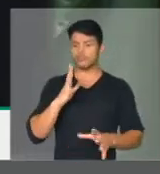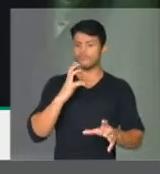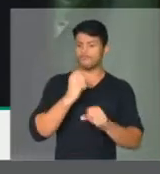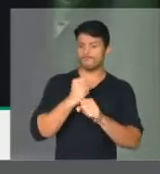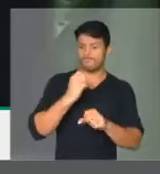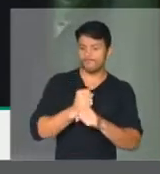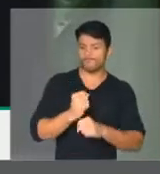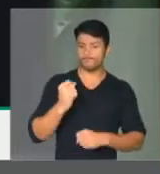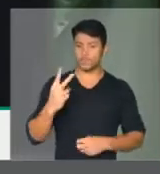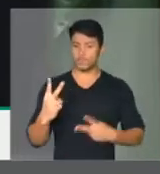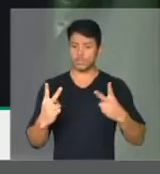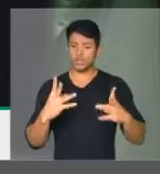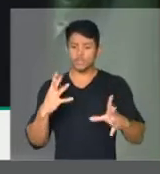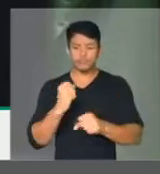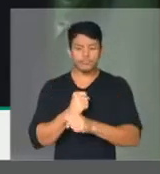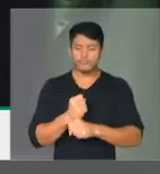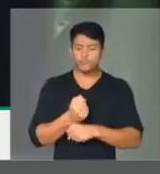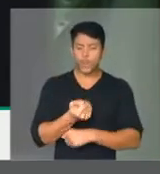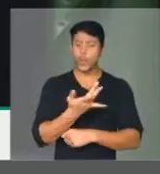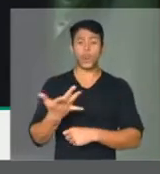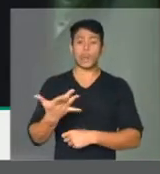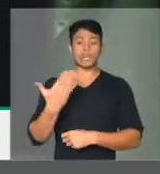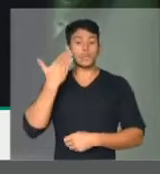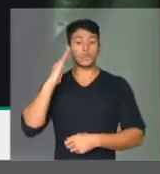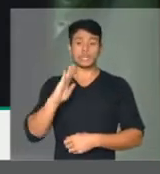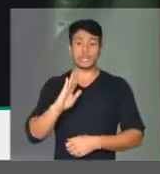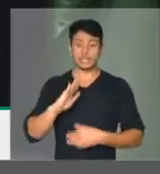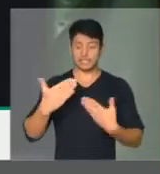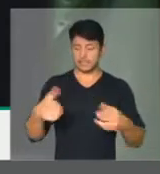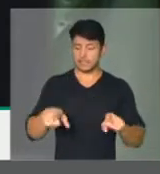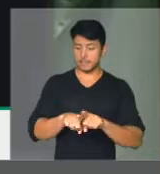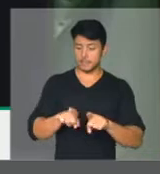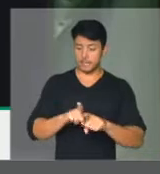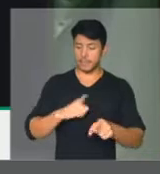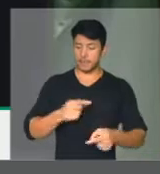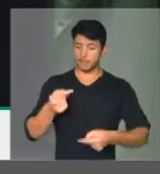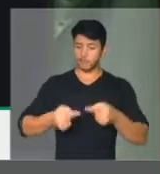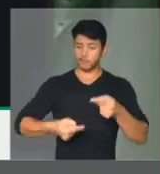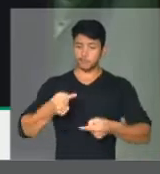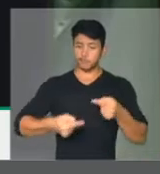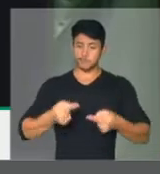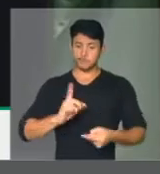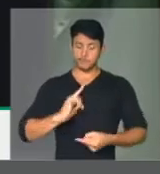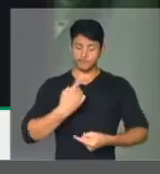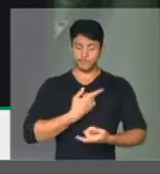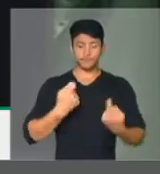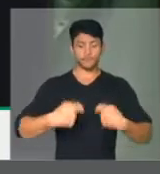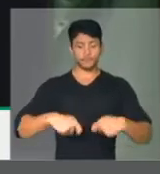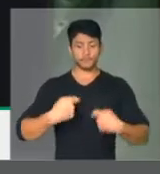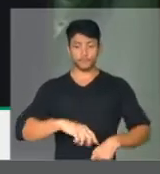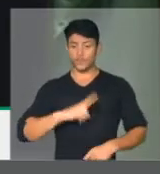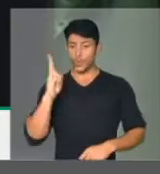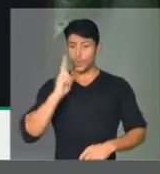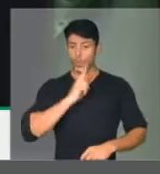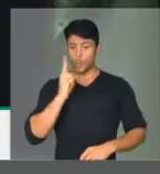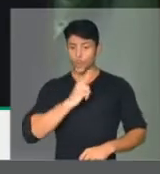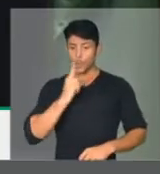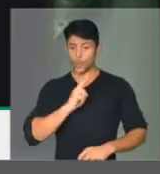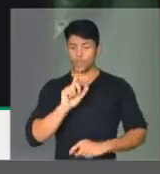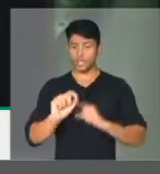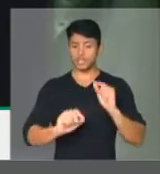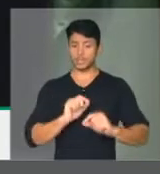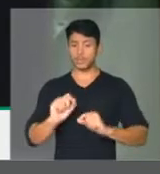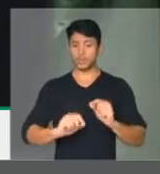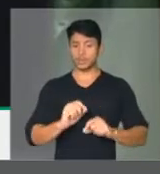entre tantas outras discussões necessárias ou indispensáveis, é urgente, antes que se nos torne demasiado